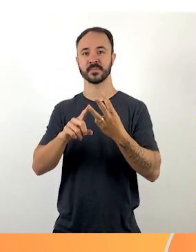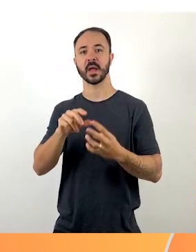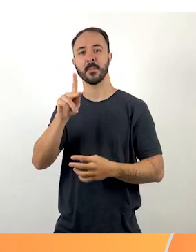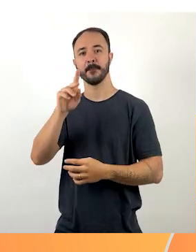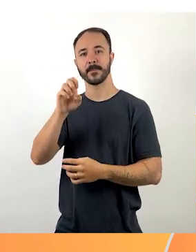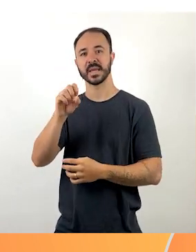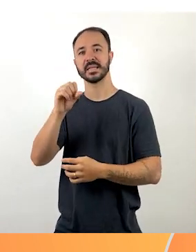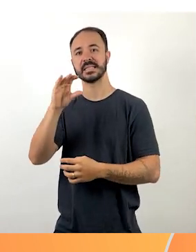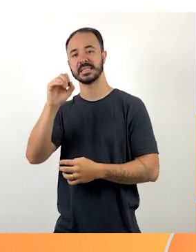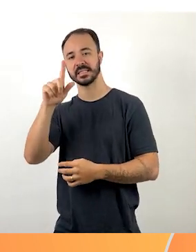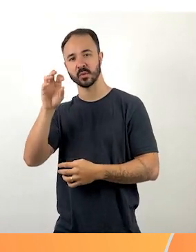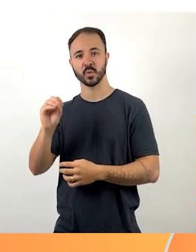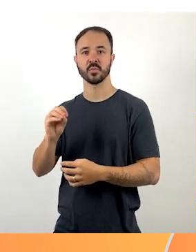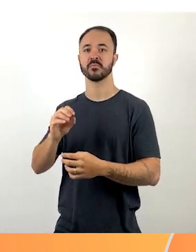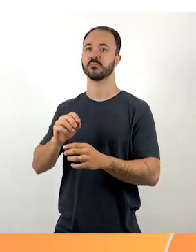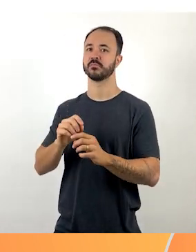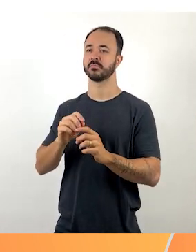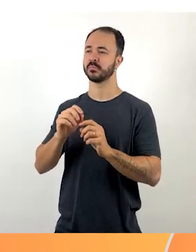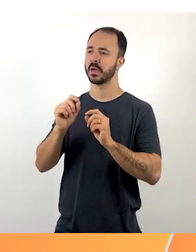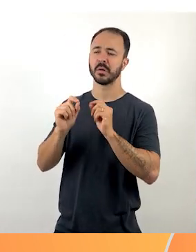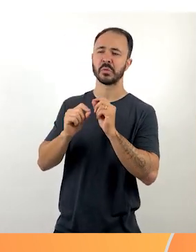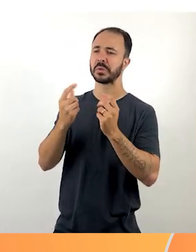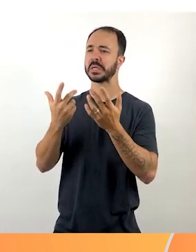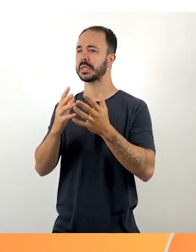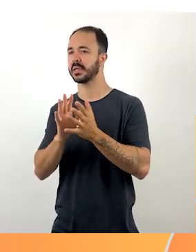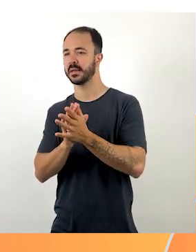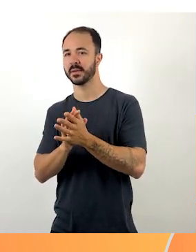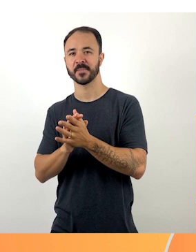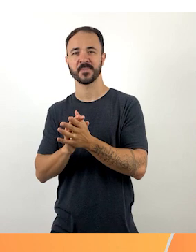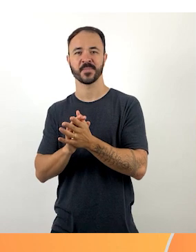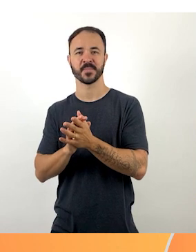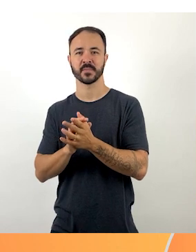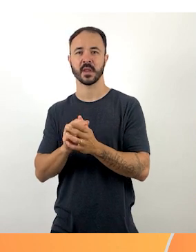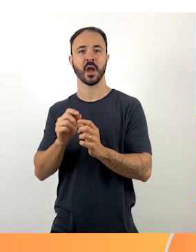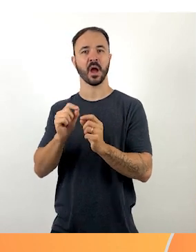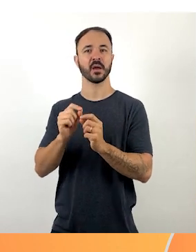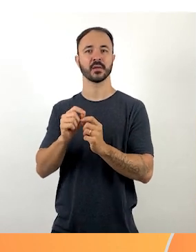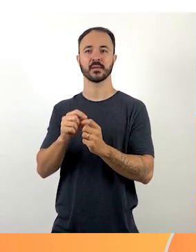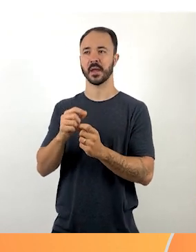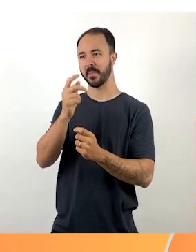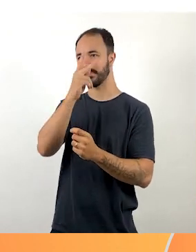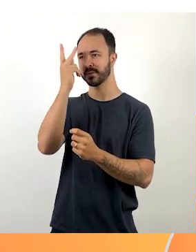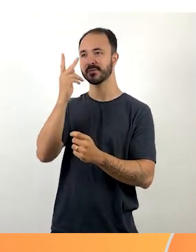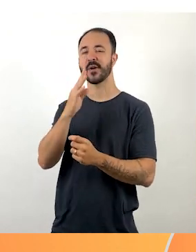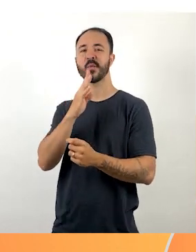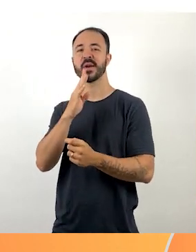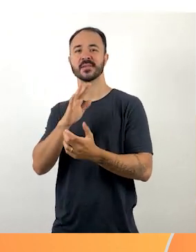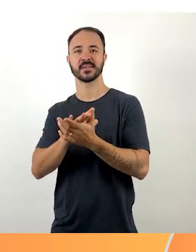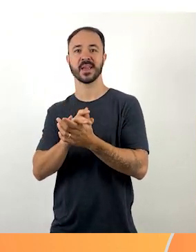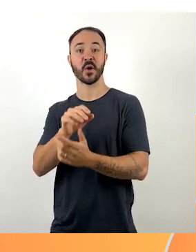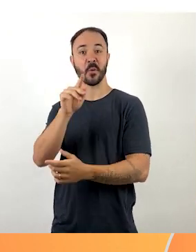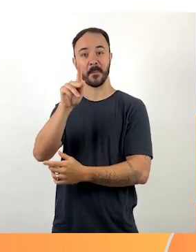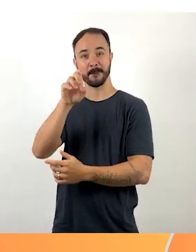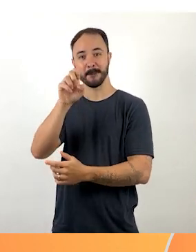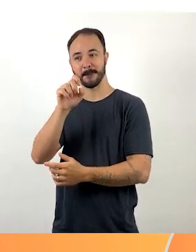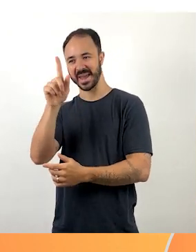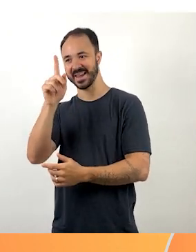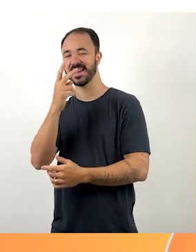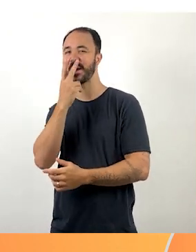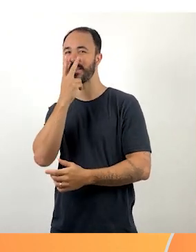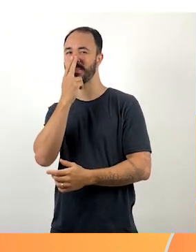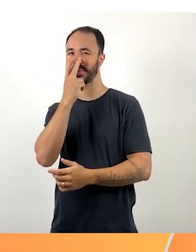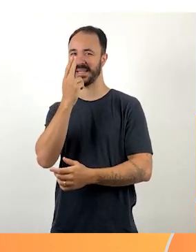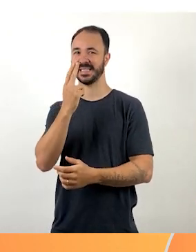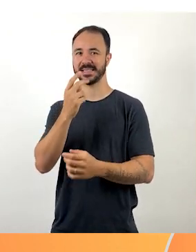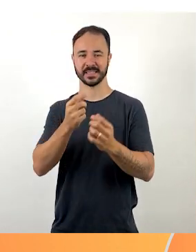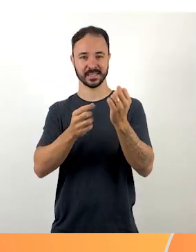o limbo ao ponto de fixação do ramo caulinar. É o que a gente fala de forma muito popular, que é o pezinho da folha, né?